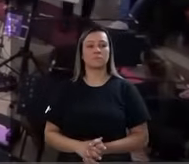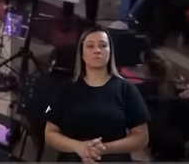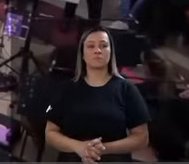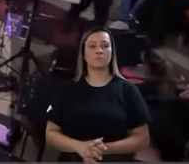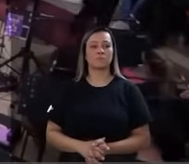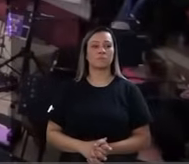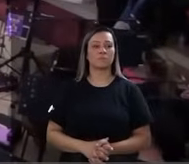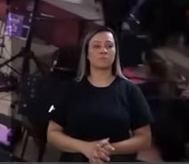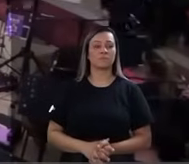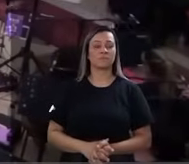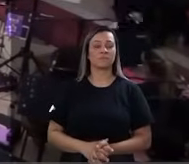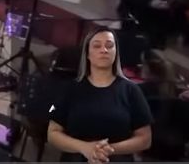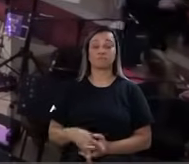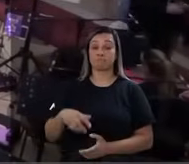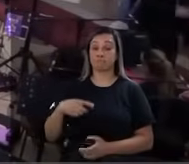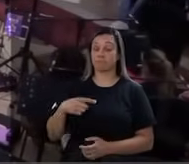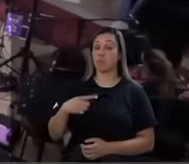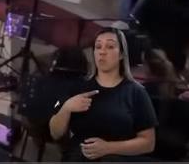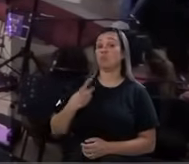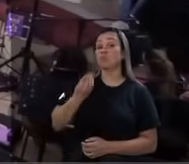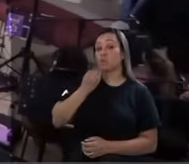mais 2 minutos.